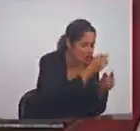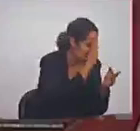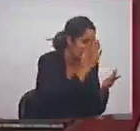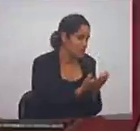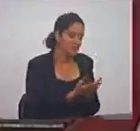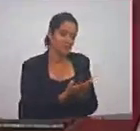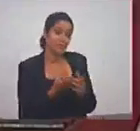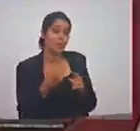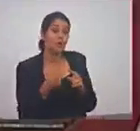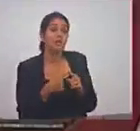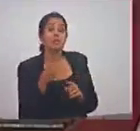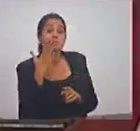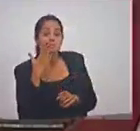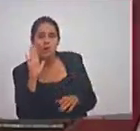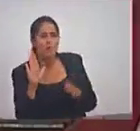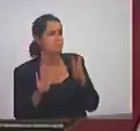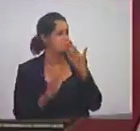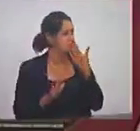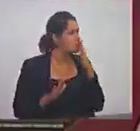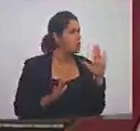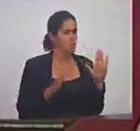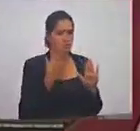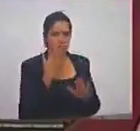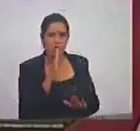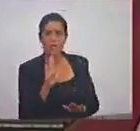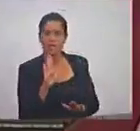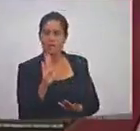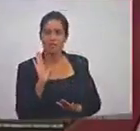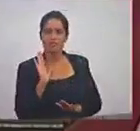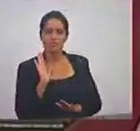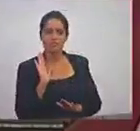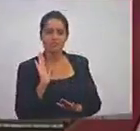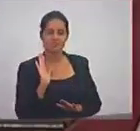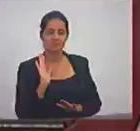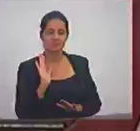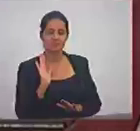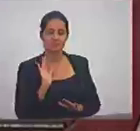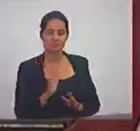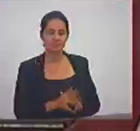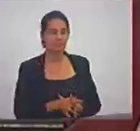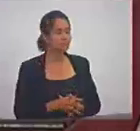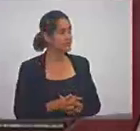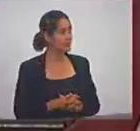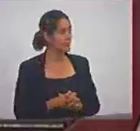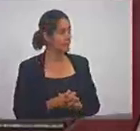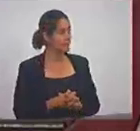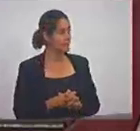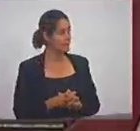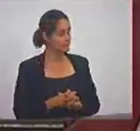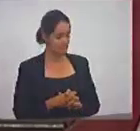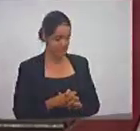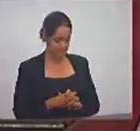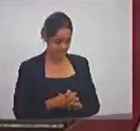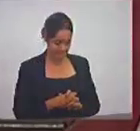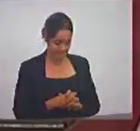ele, como muitos, e só que ele ganhou, o nosso prefeito, um abraço ao João Dado, e